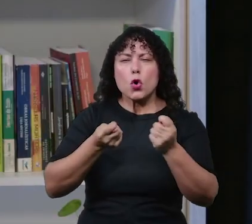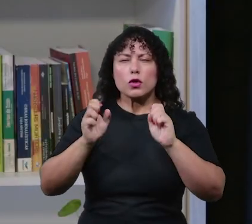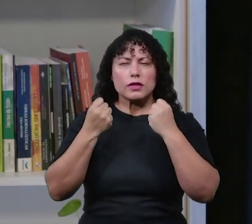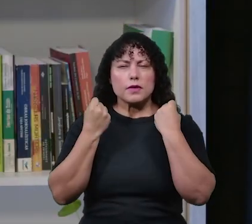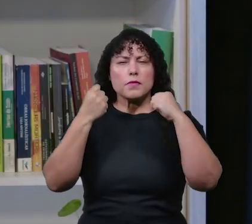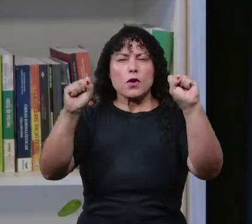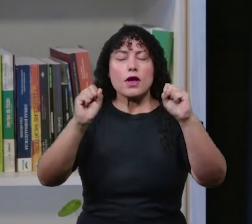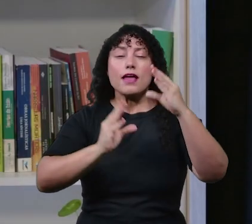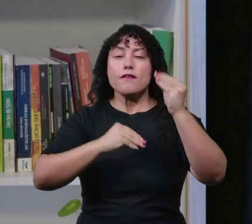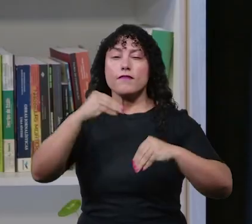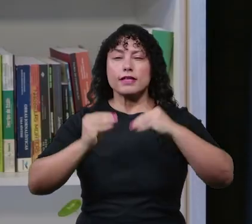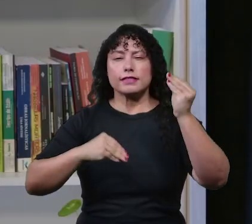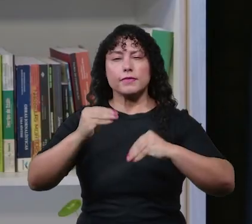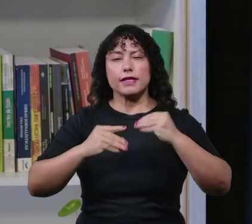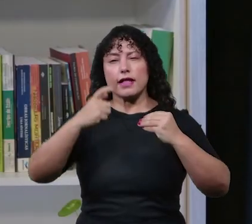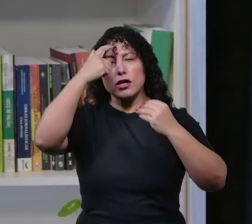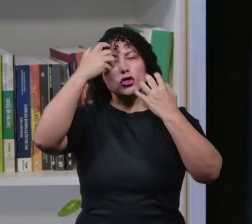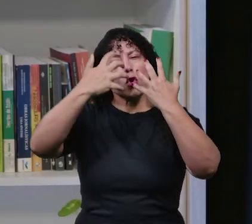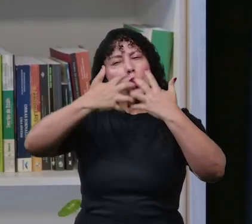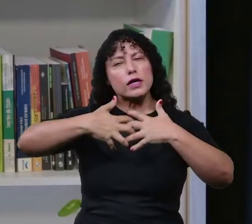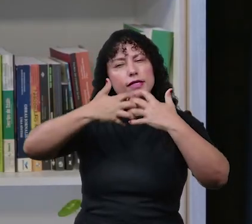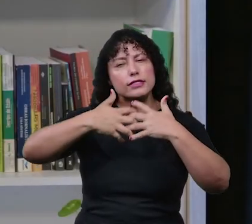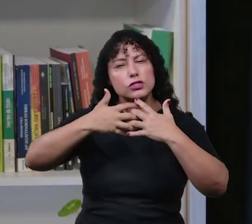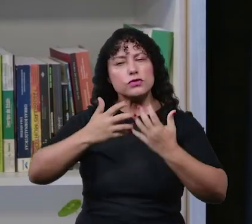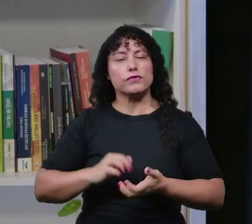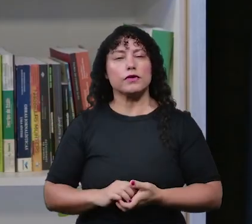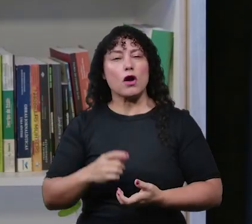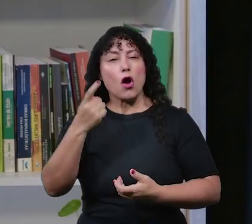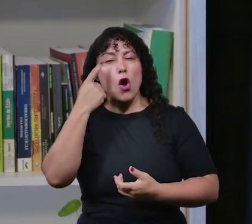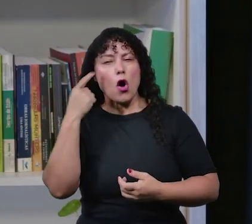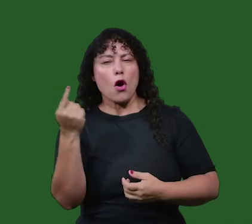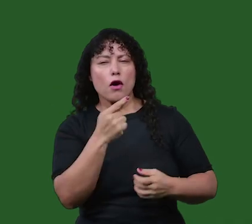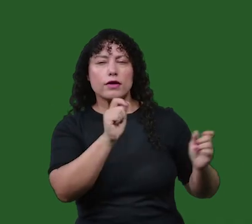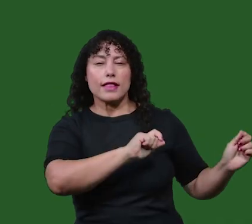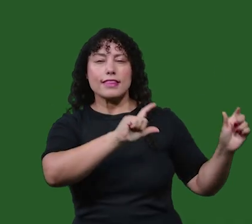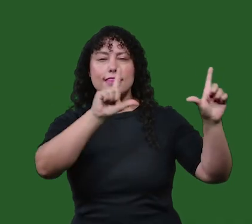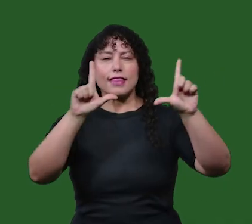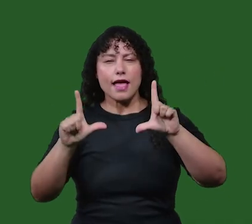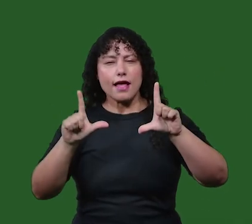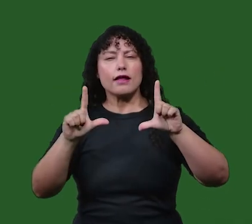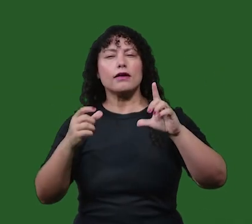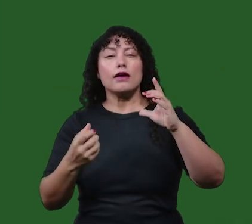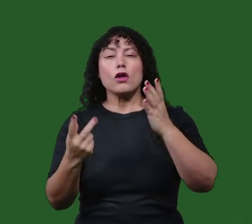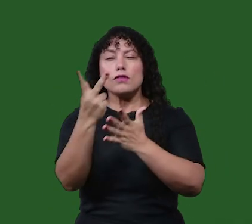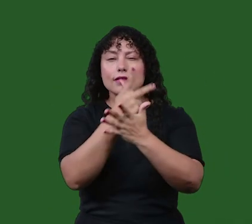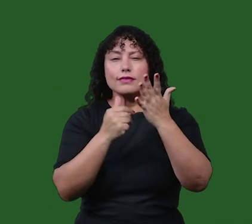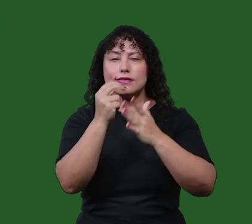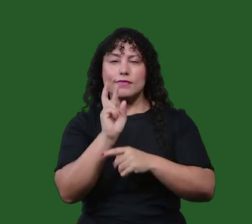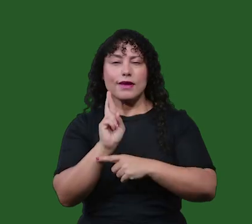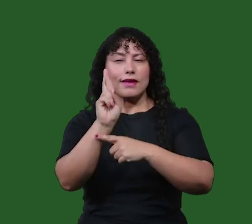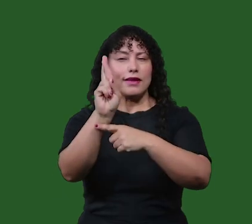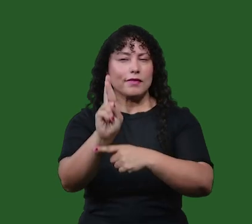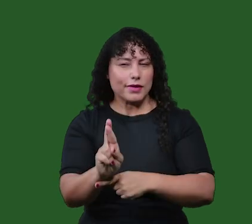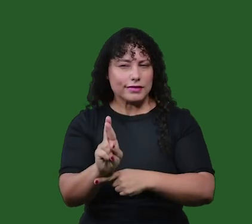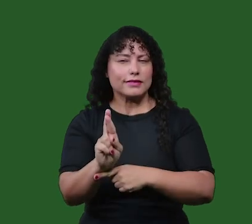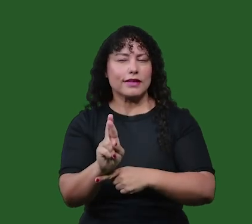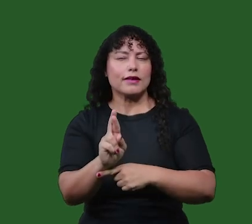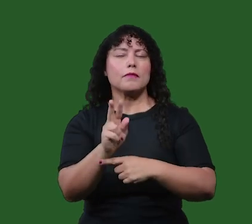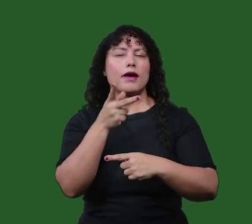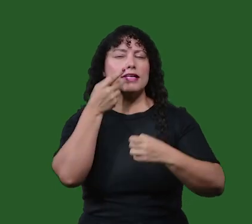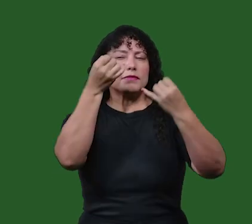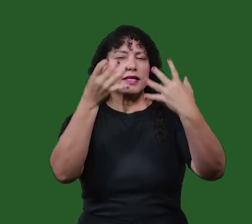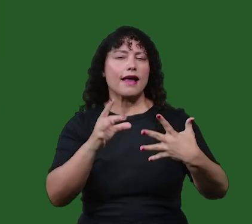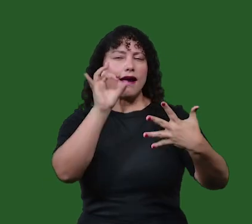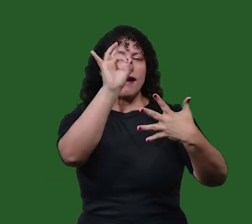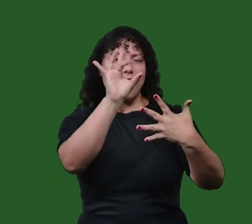controle inibitório, flexibilidade cognitiva. E aí, vamos para a tela? Eu fiz aí um esquema para representar e falar um